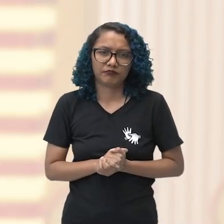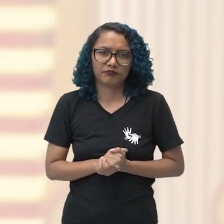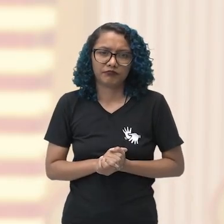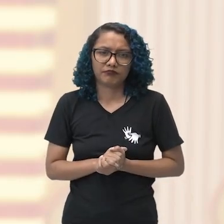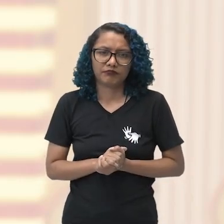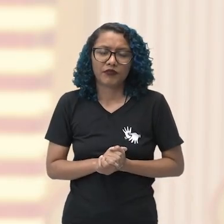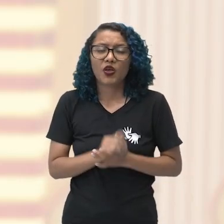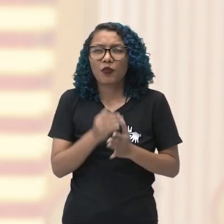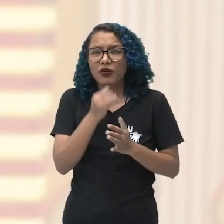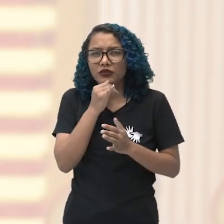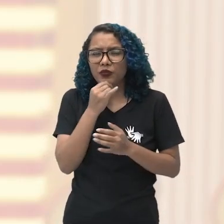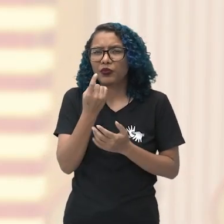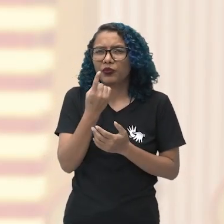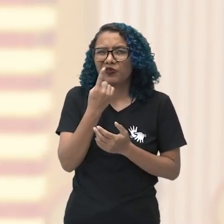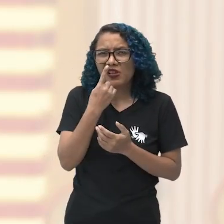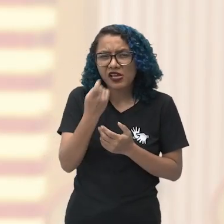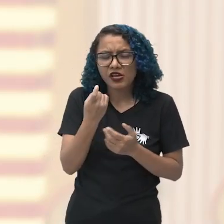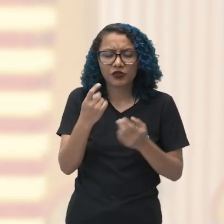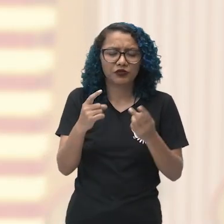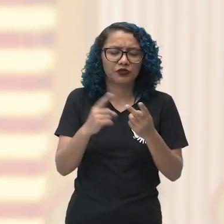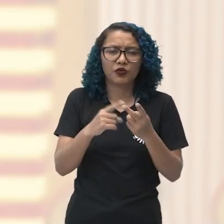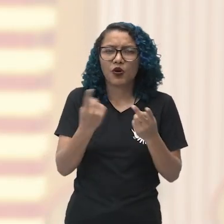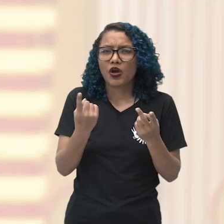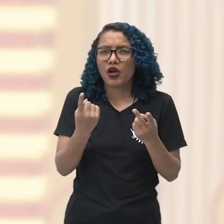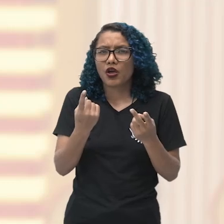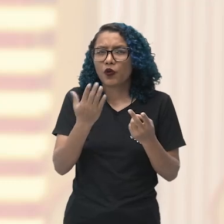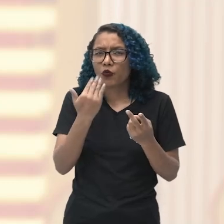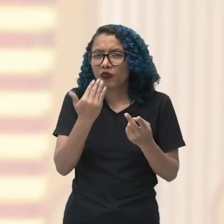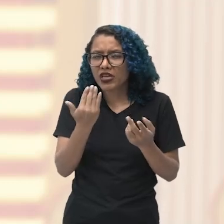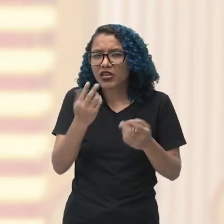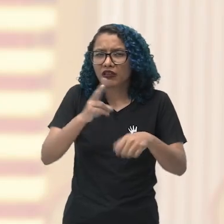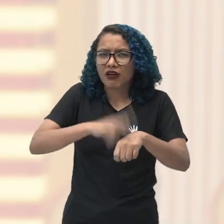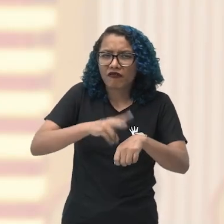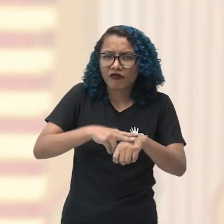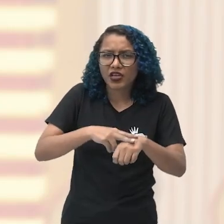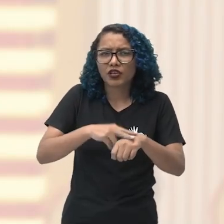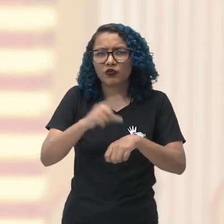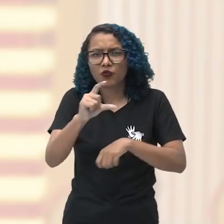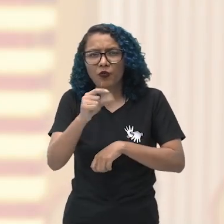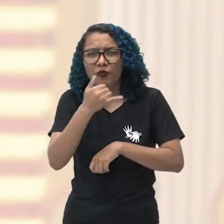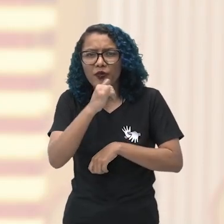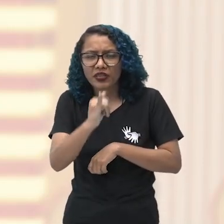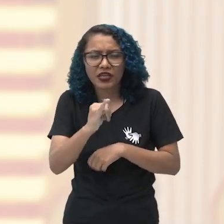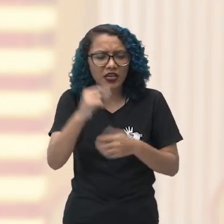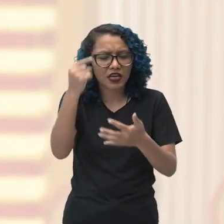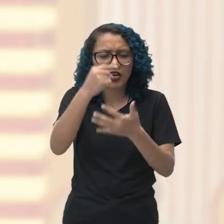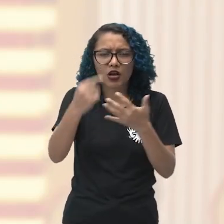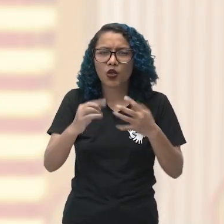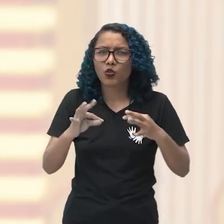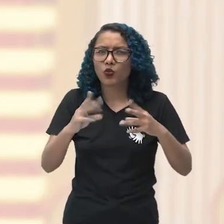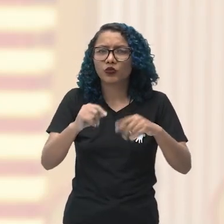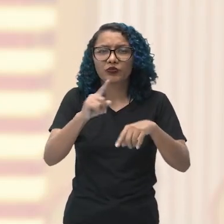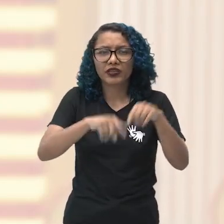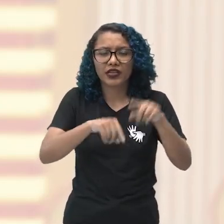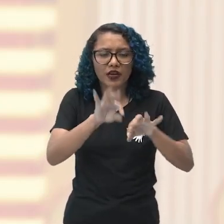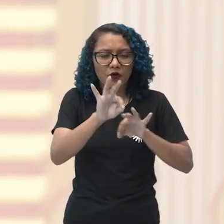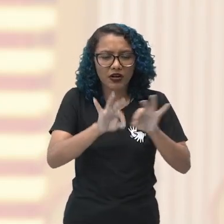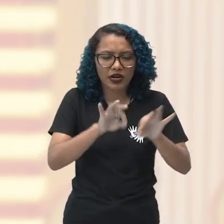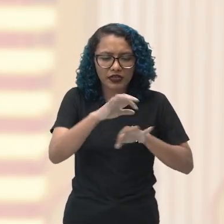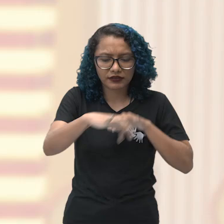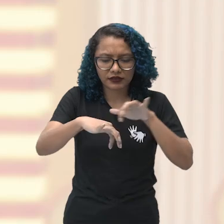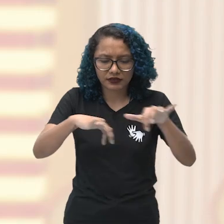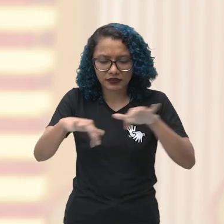insumos, o lixo, a comida, vidro, bateria, né, todos esses itens de forma responsável